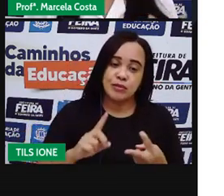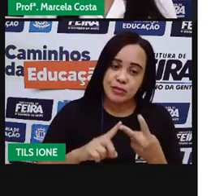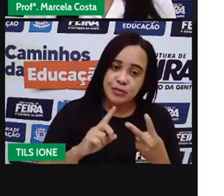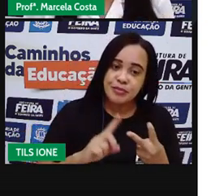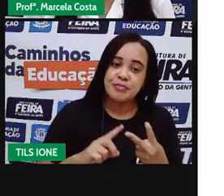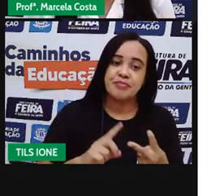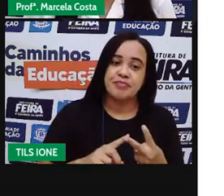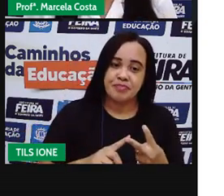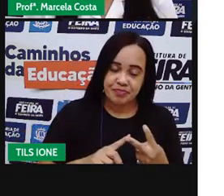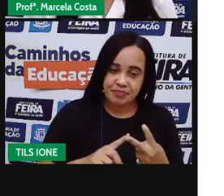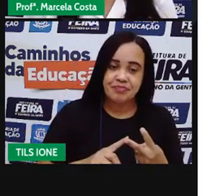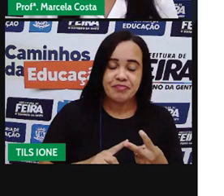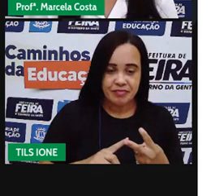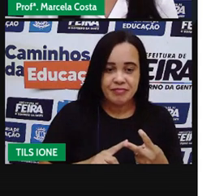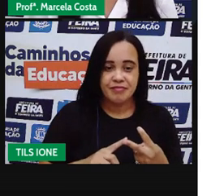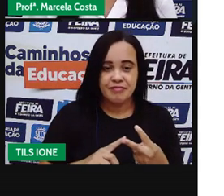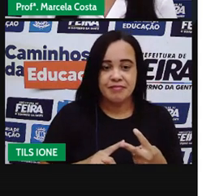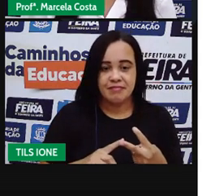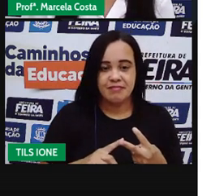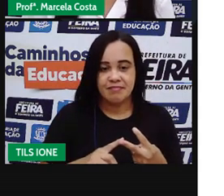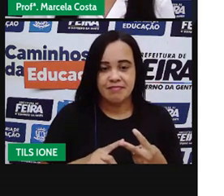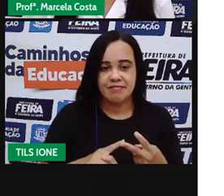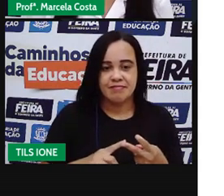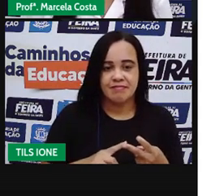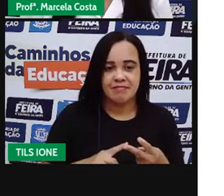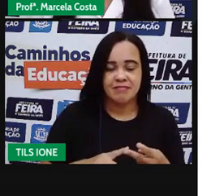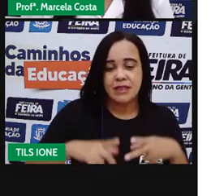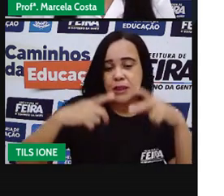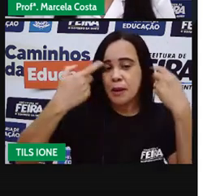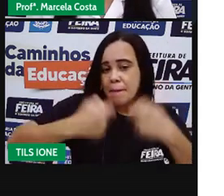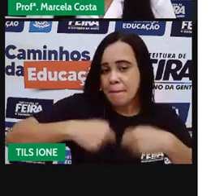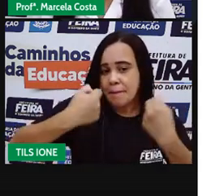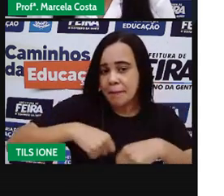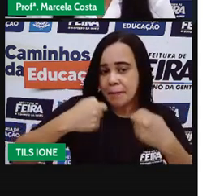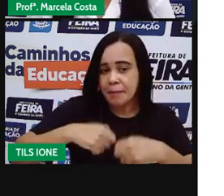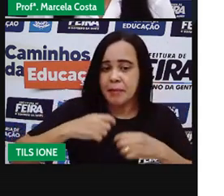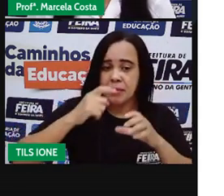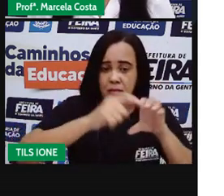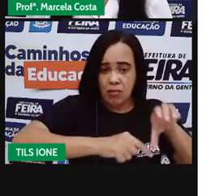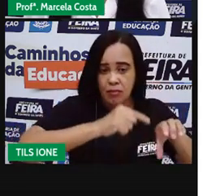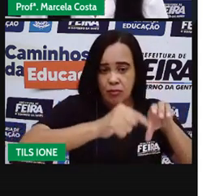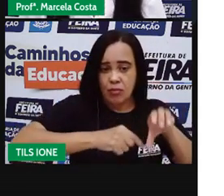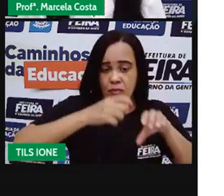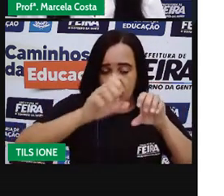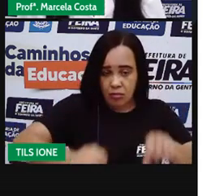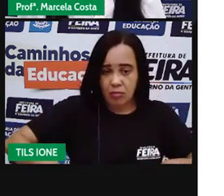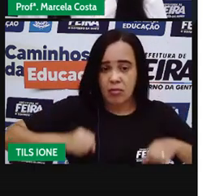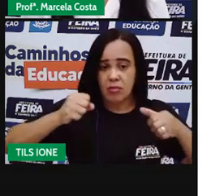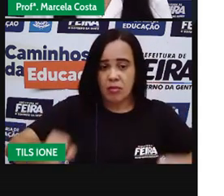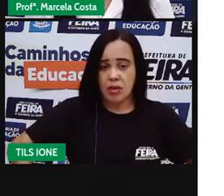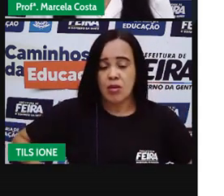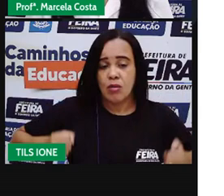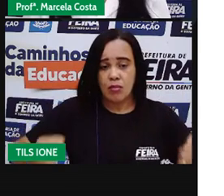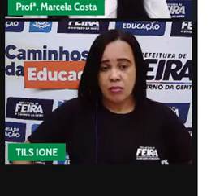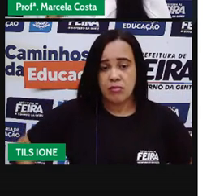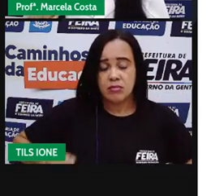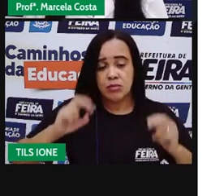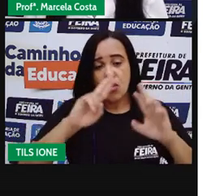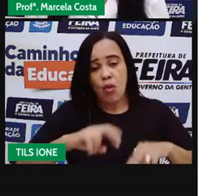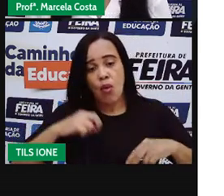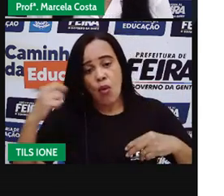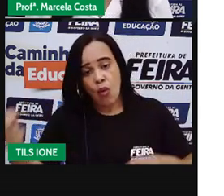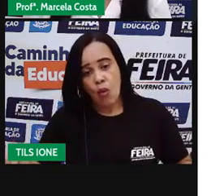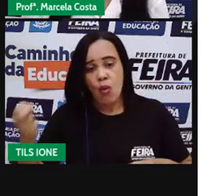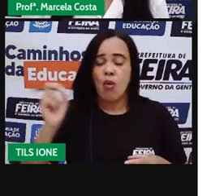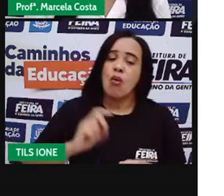Que é adotado, que precisa usar cadeira de rodas, ou que é